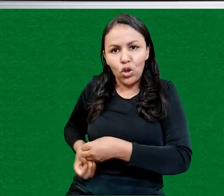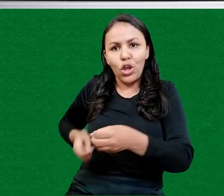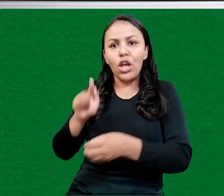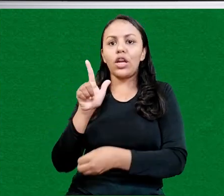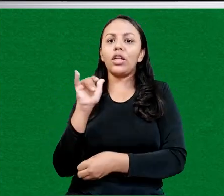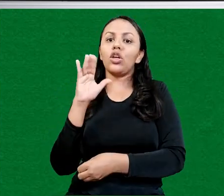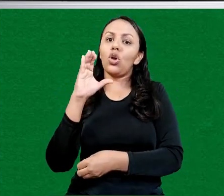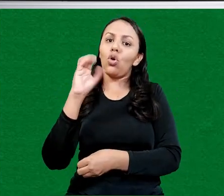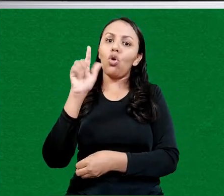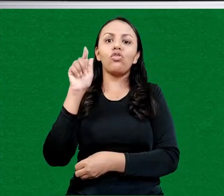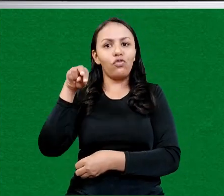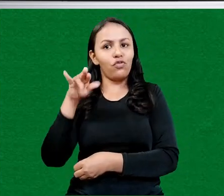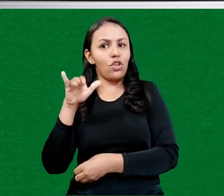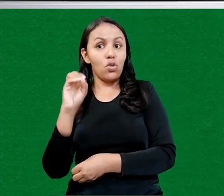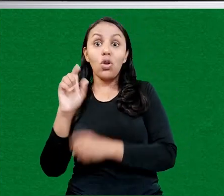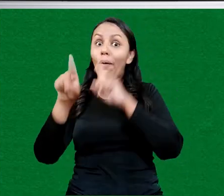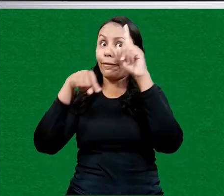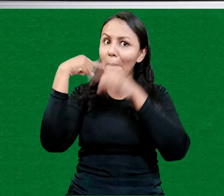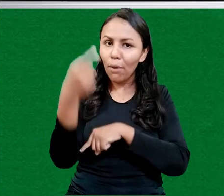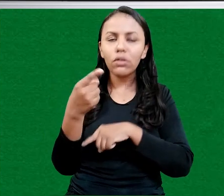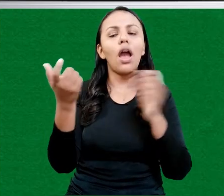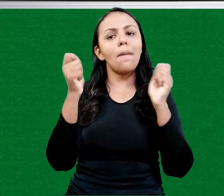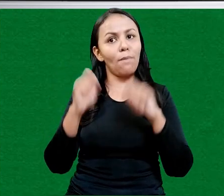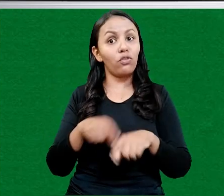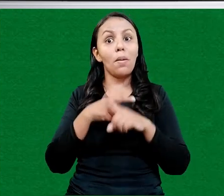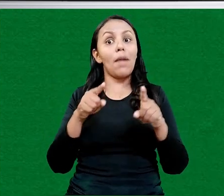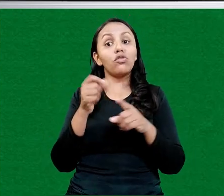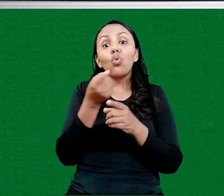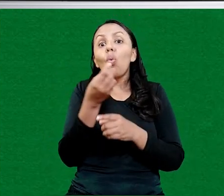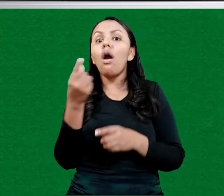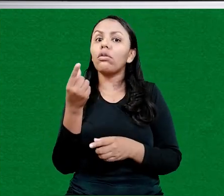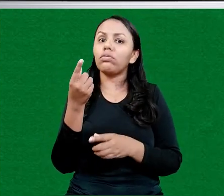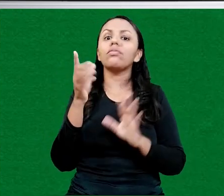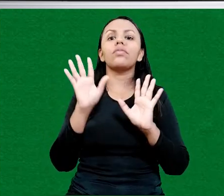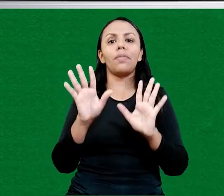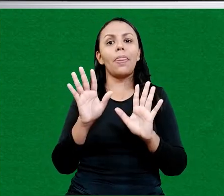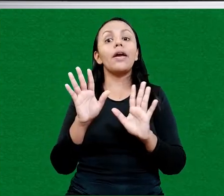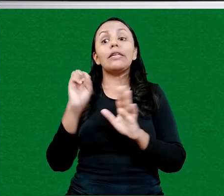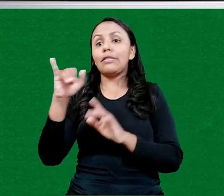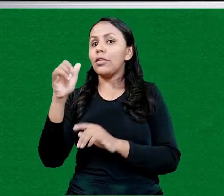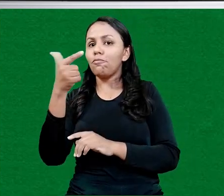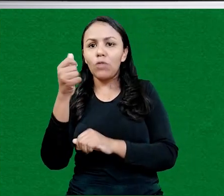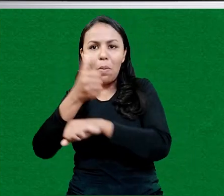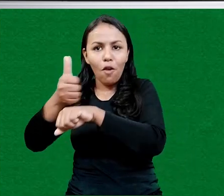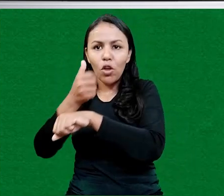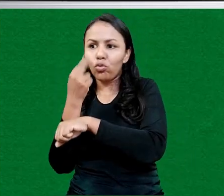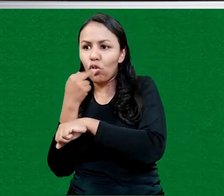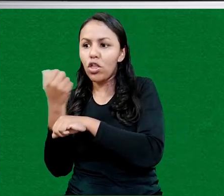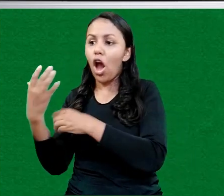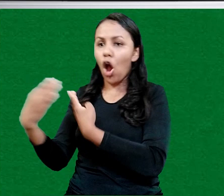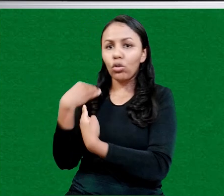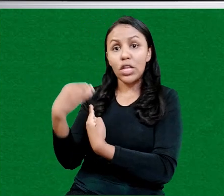ser utilizada depois. Sempre numa concentração, numa quantidade também, né, que se você não tiver nutricionista, você pode, depois